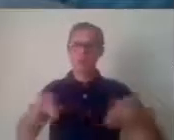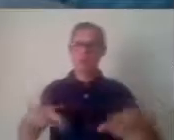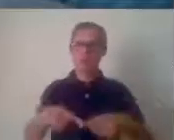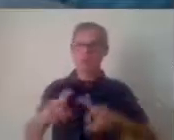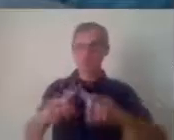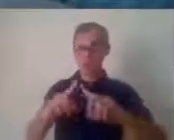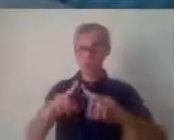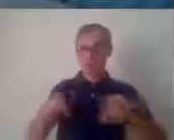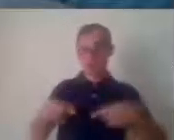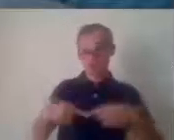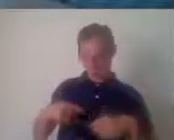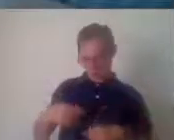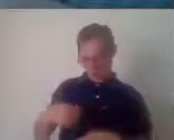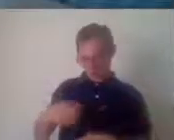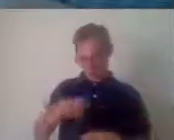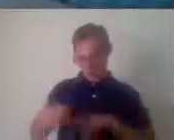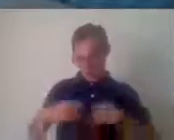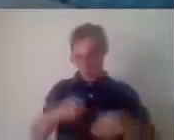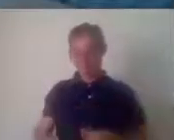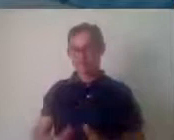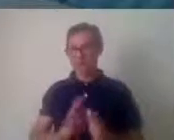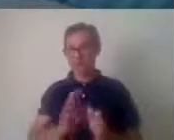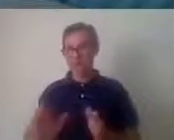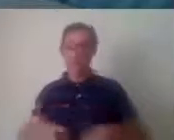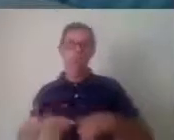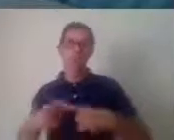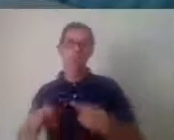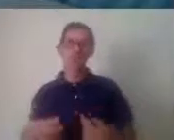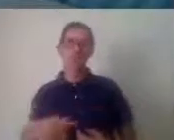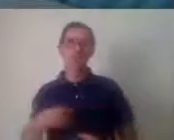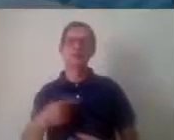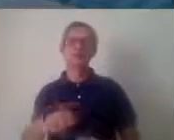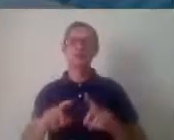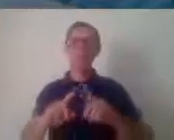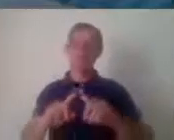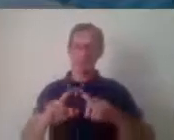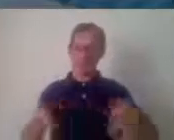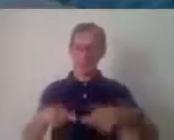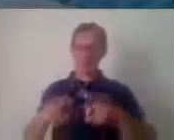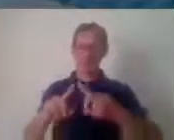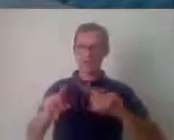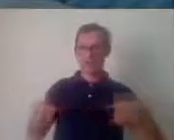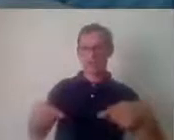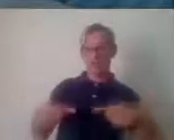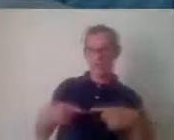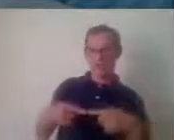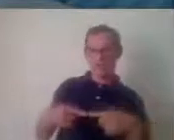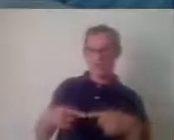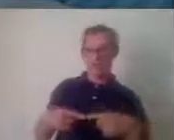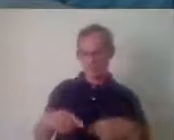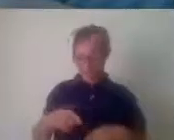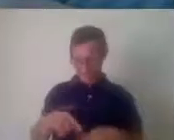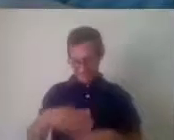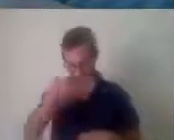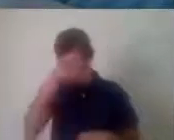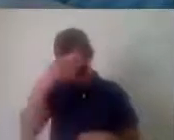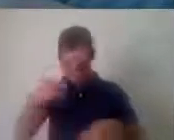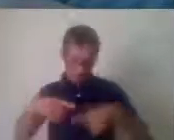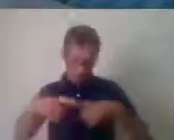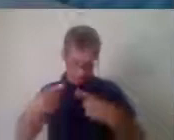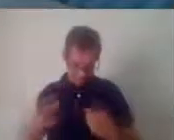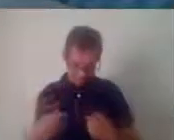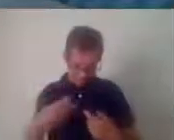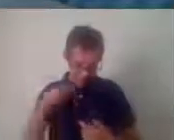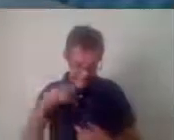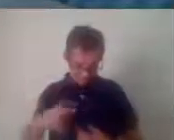retangular, eu posso escolher a ordem. Isso. O que é uma região retangular, gente? Em linhas bem gerais, para vocês não esquecerem. Você